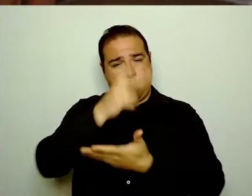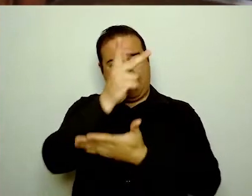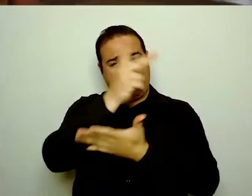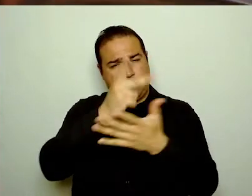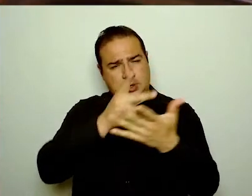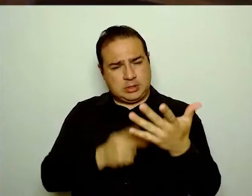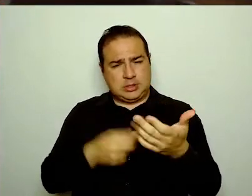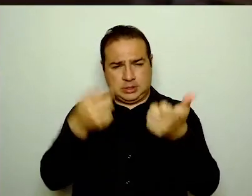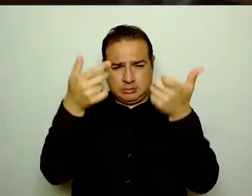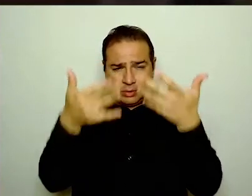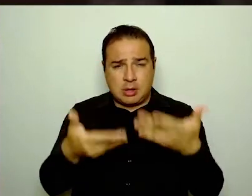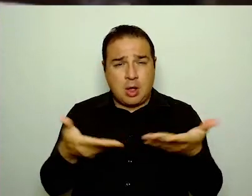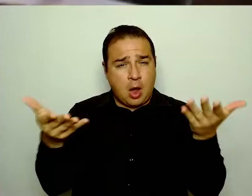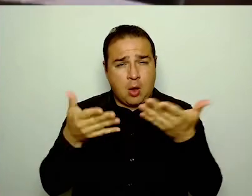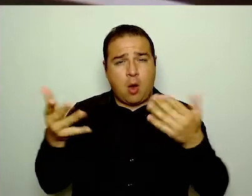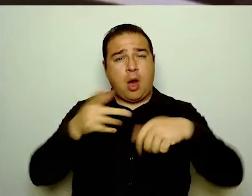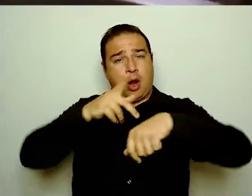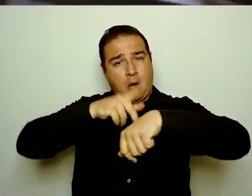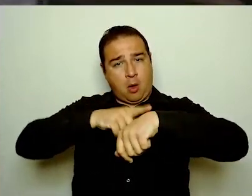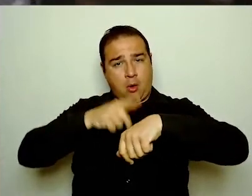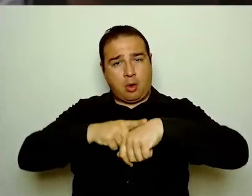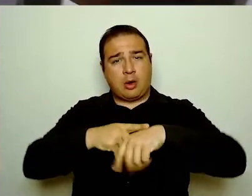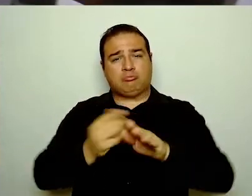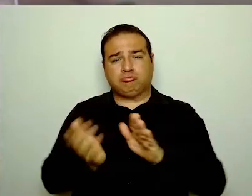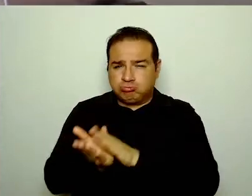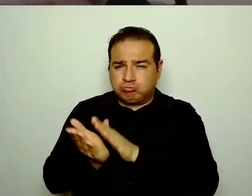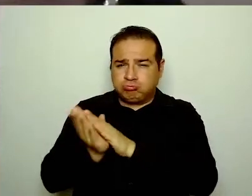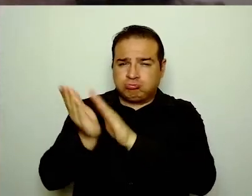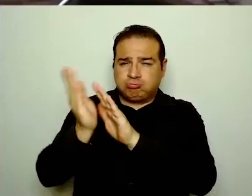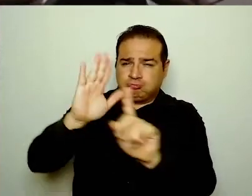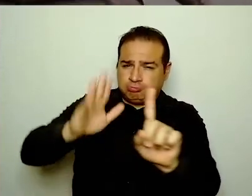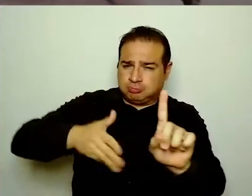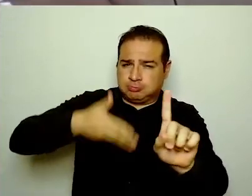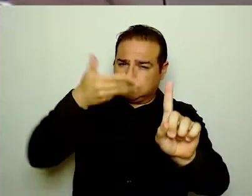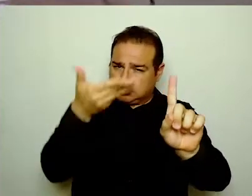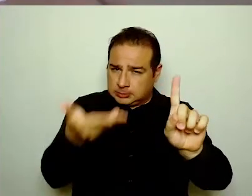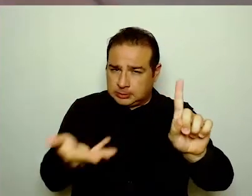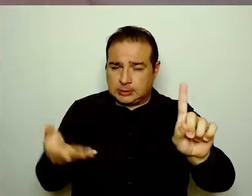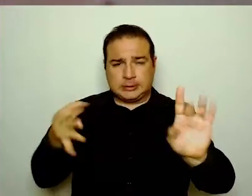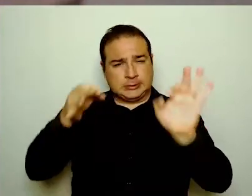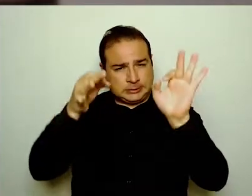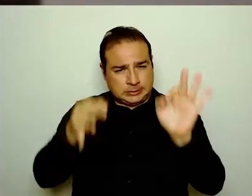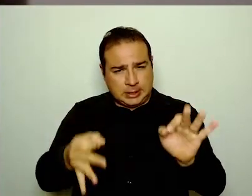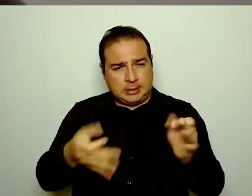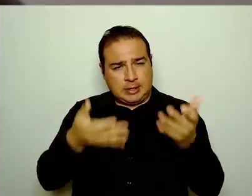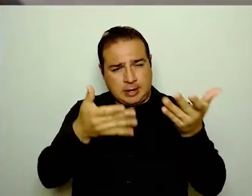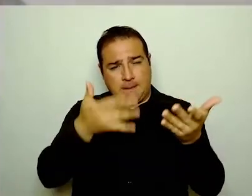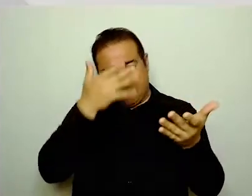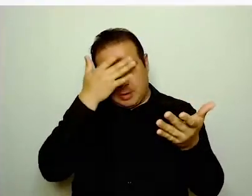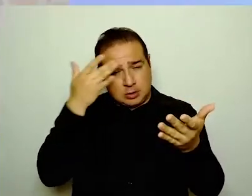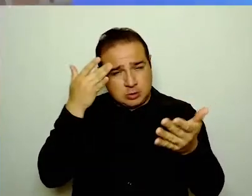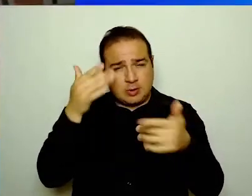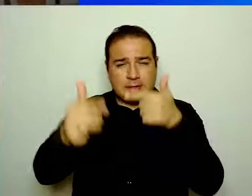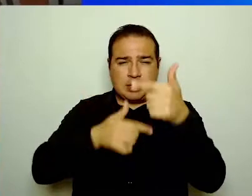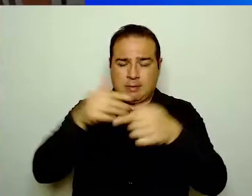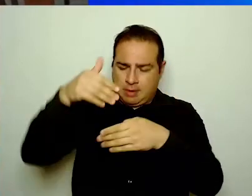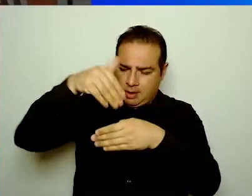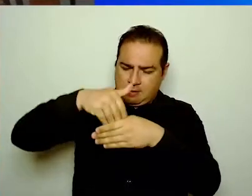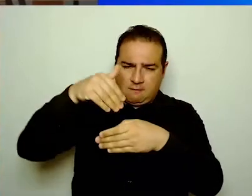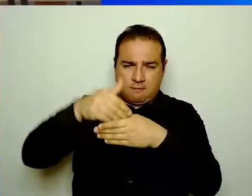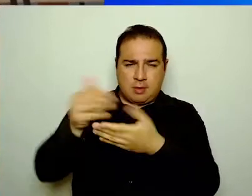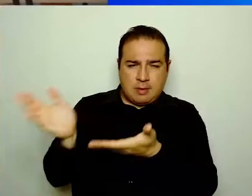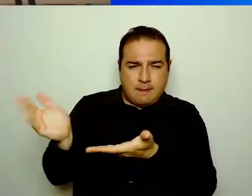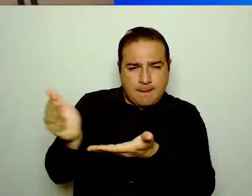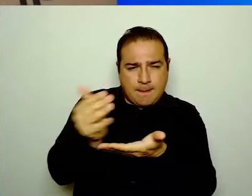Com a minha poesia, nesse dia e nesse horário, presto homenagem singela, sem erro no itinerário, a um